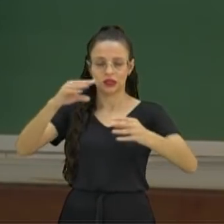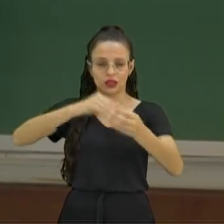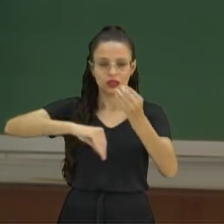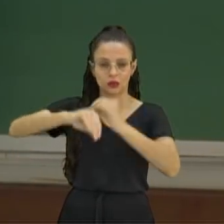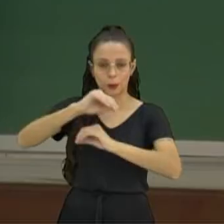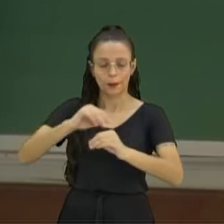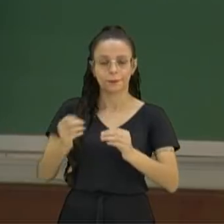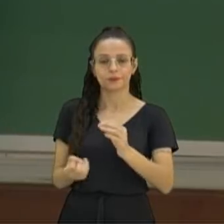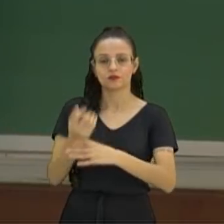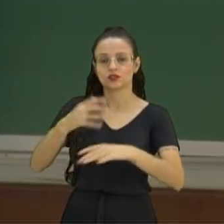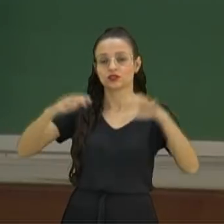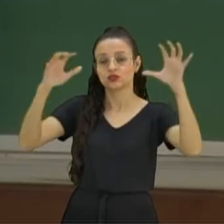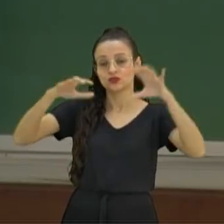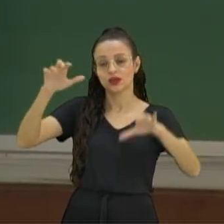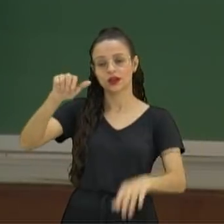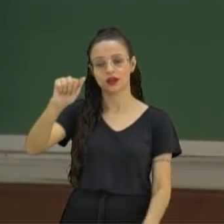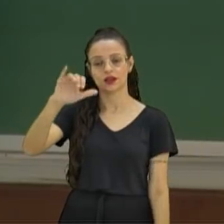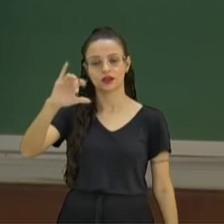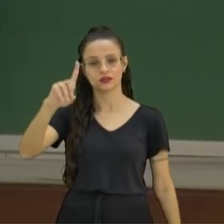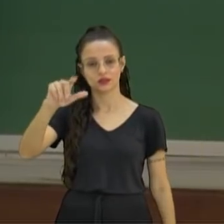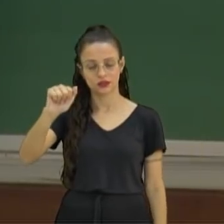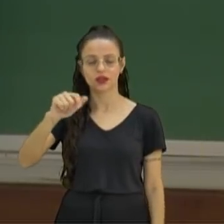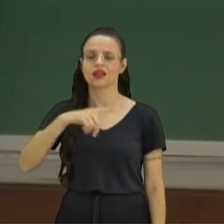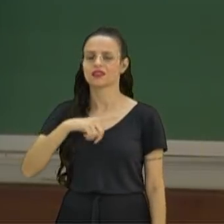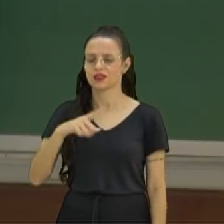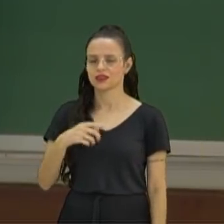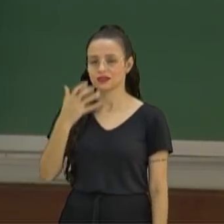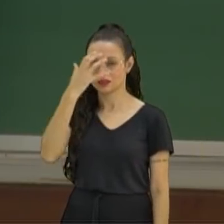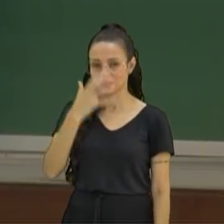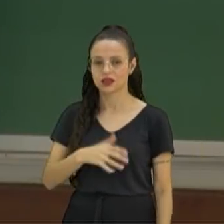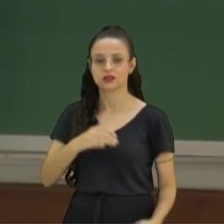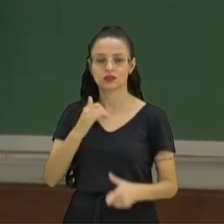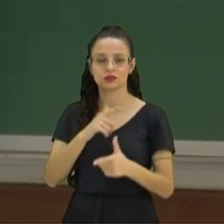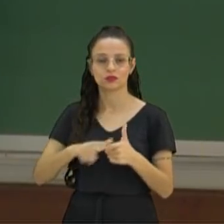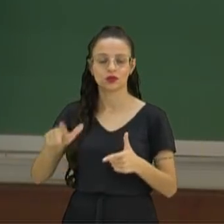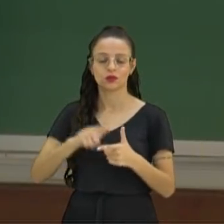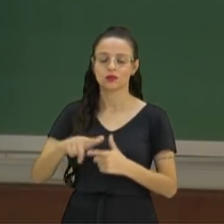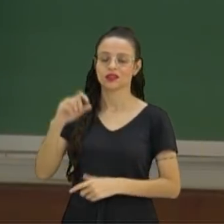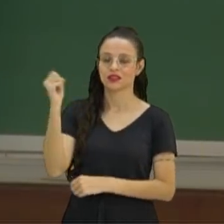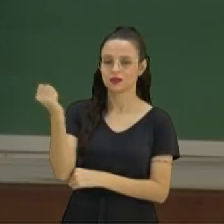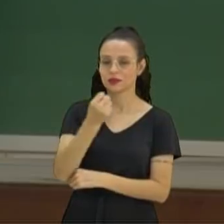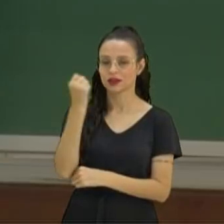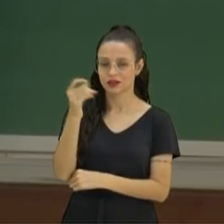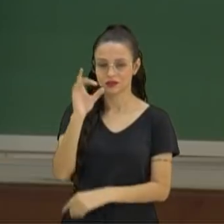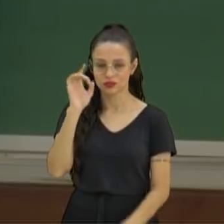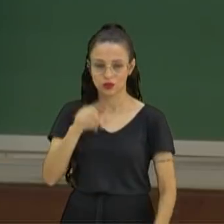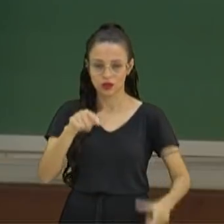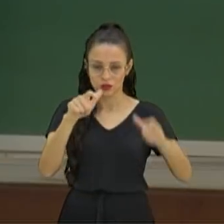juntam e formam a chuva ácida, que vai causar sérios problemas, não só na área onde estão